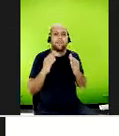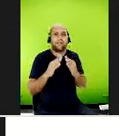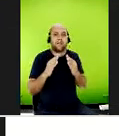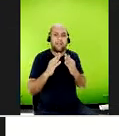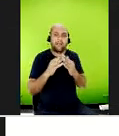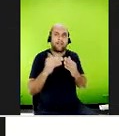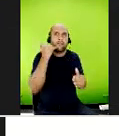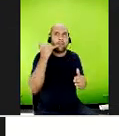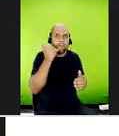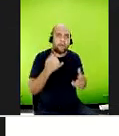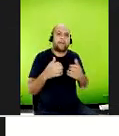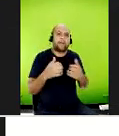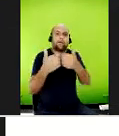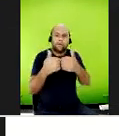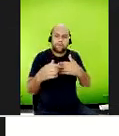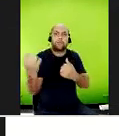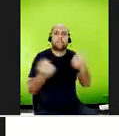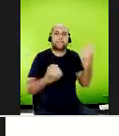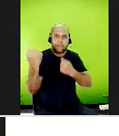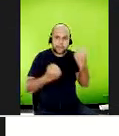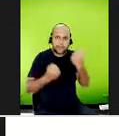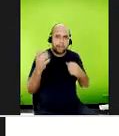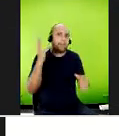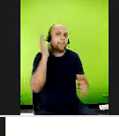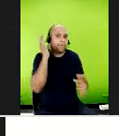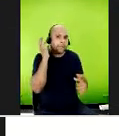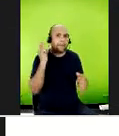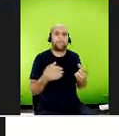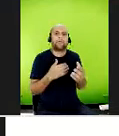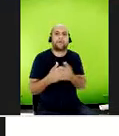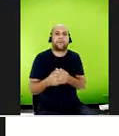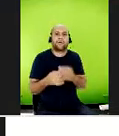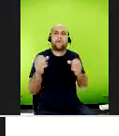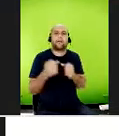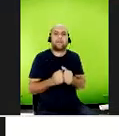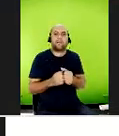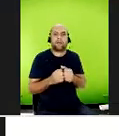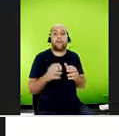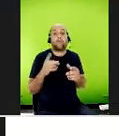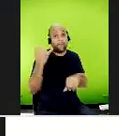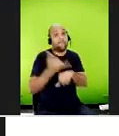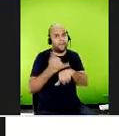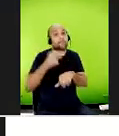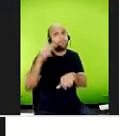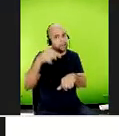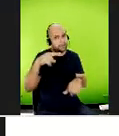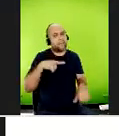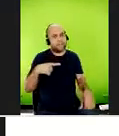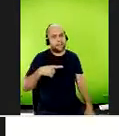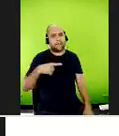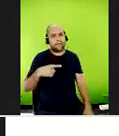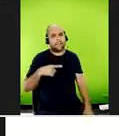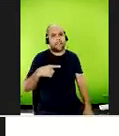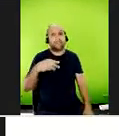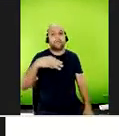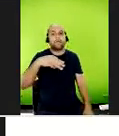trem carro alguma biju algum elemento alguma ferramenta minério de ferro está aí e nem tão mineração está até